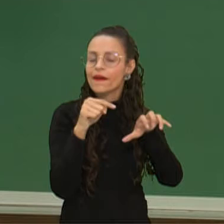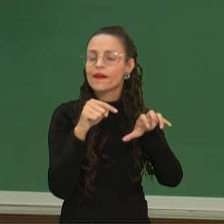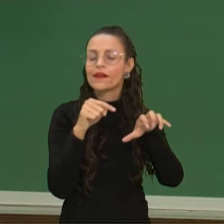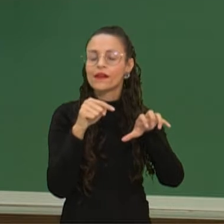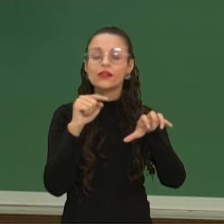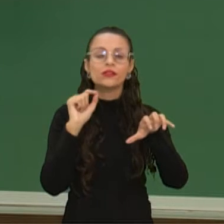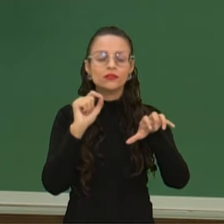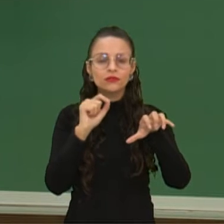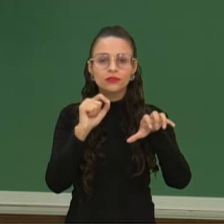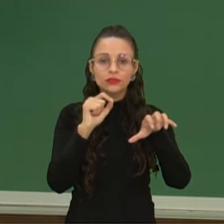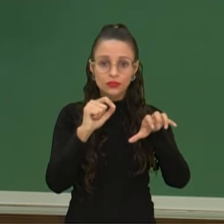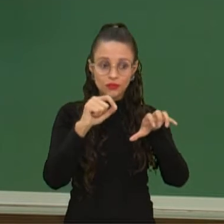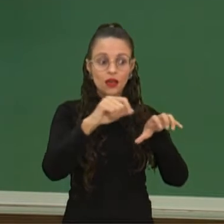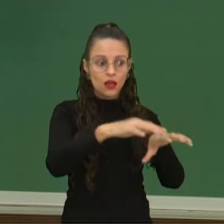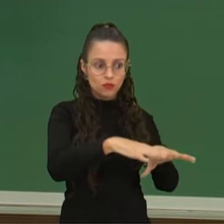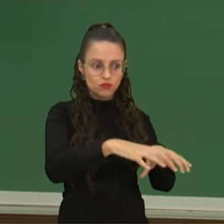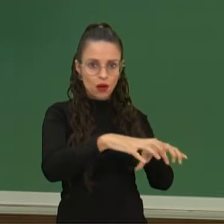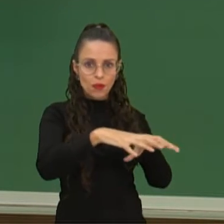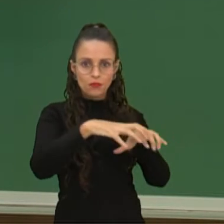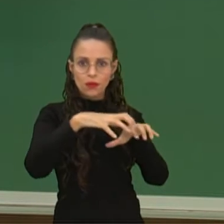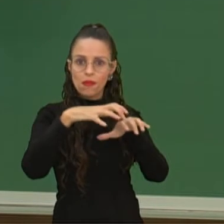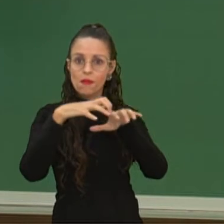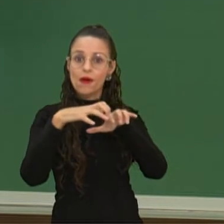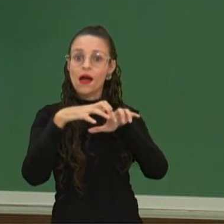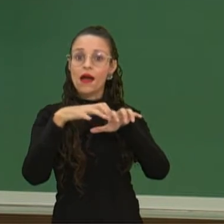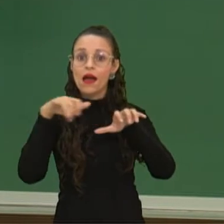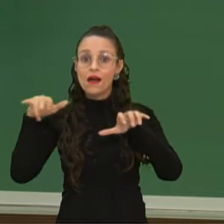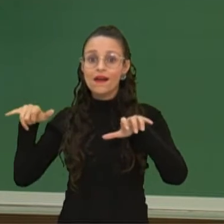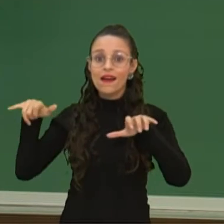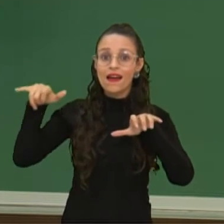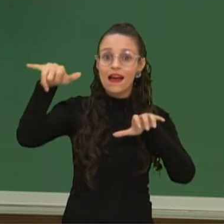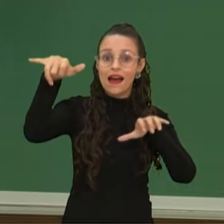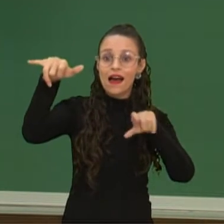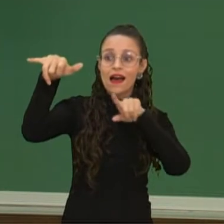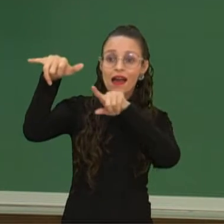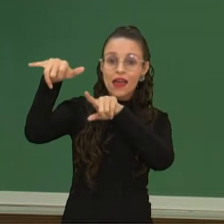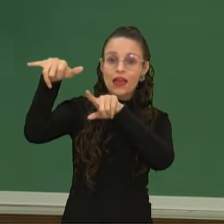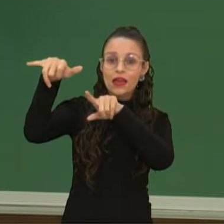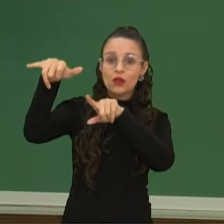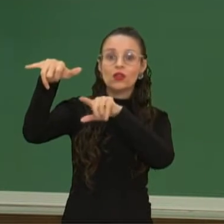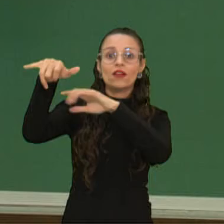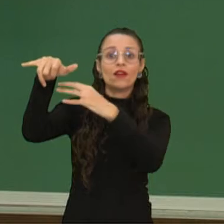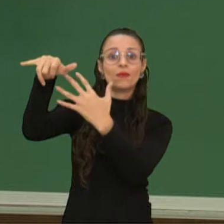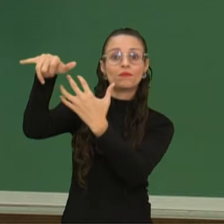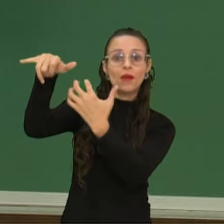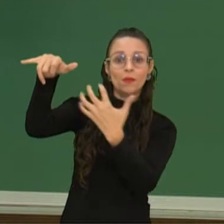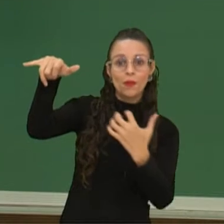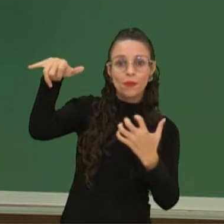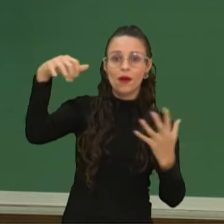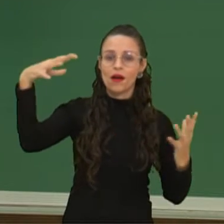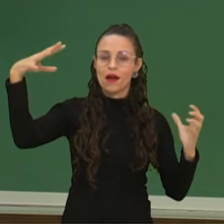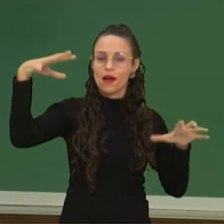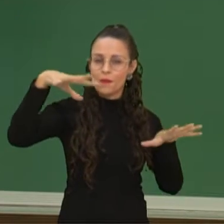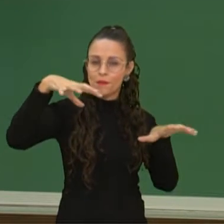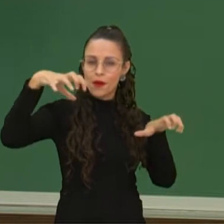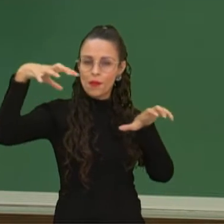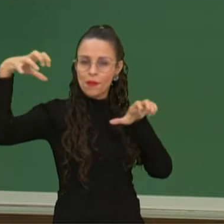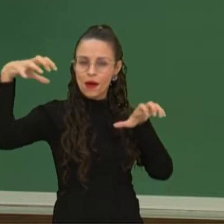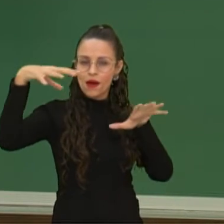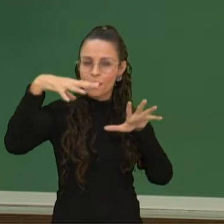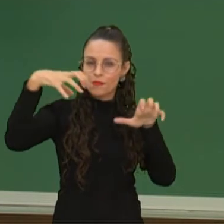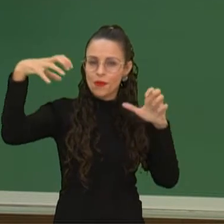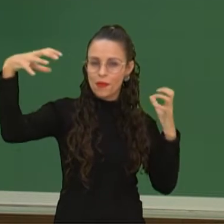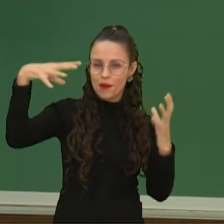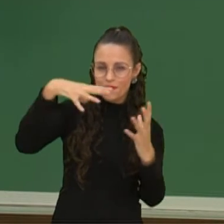e elas, assim que elas eram emitidas, a aeronave enviava de volta. Dessa forma, as